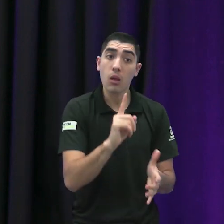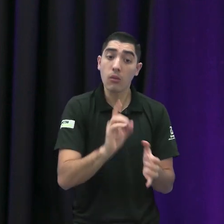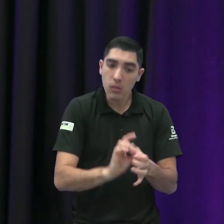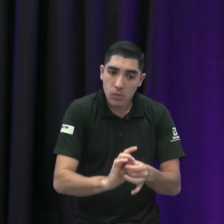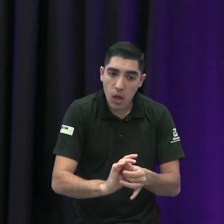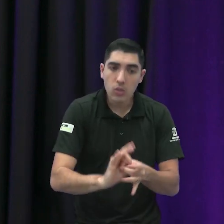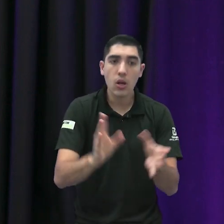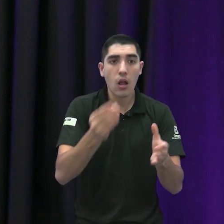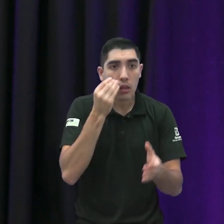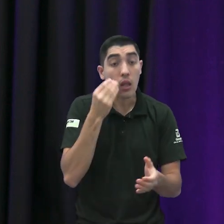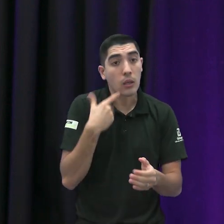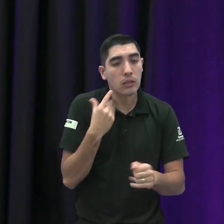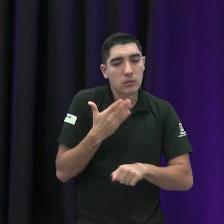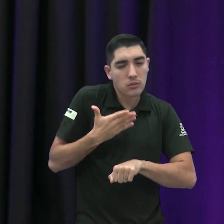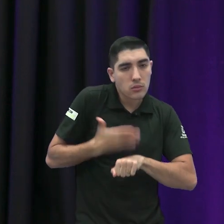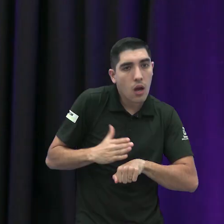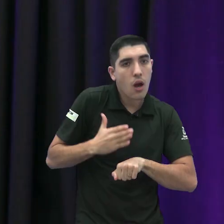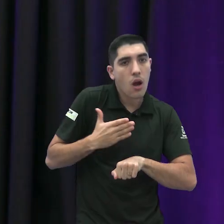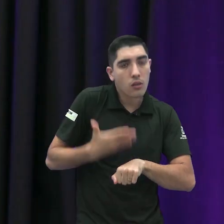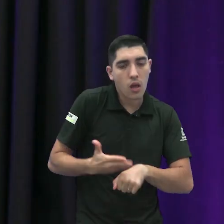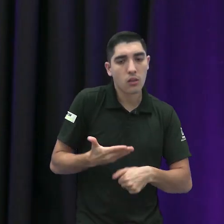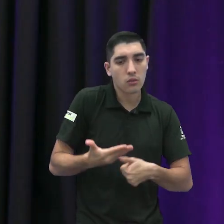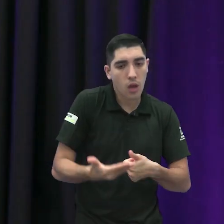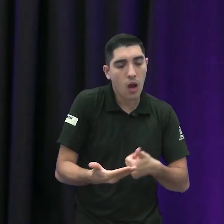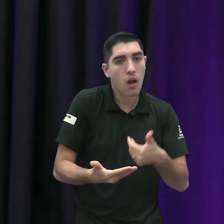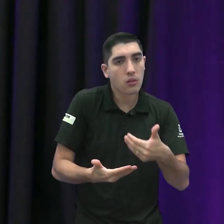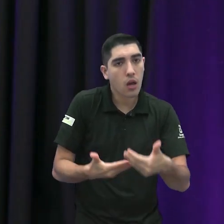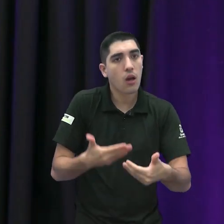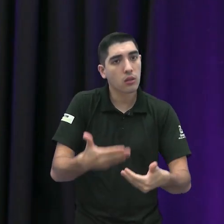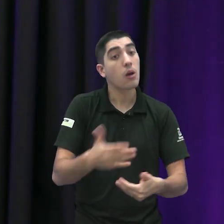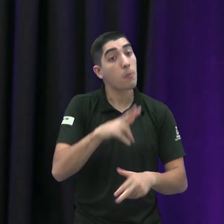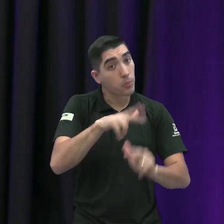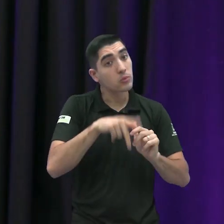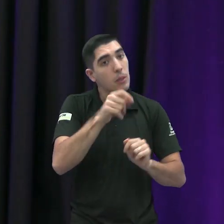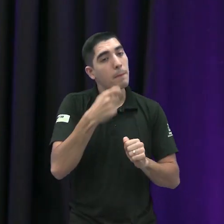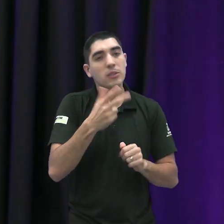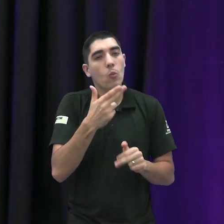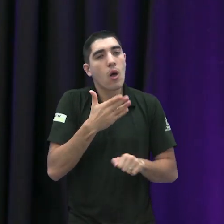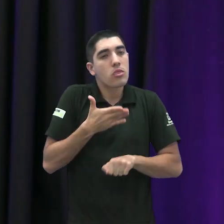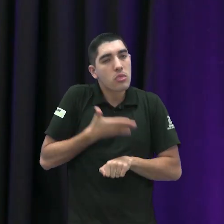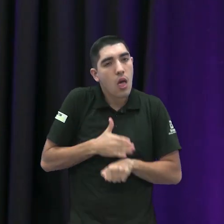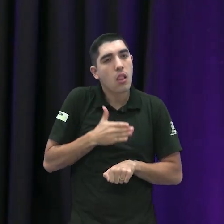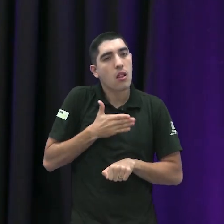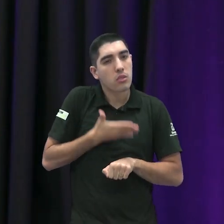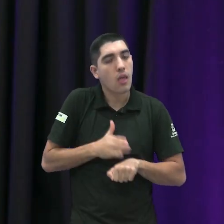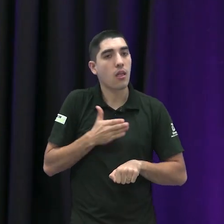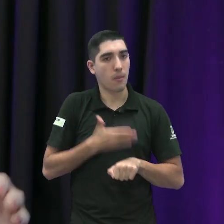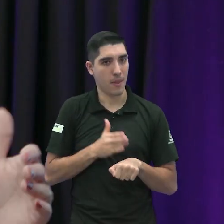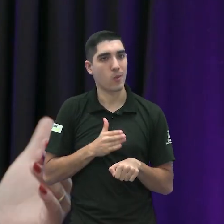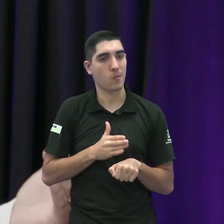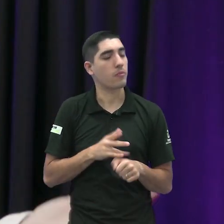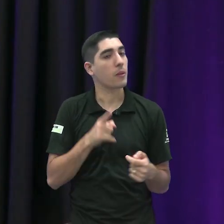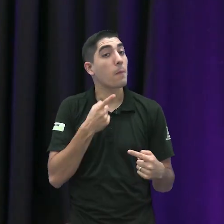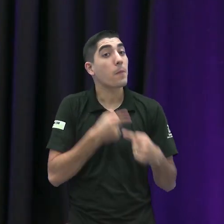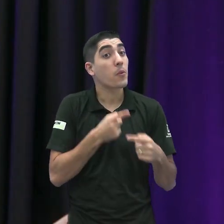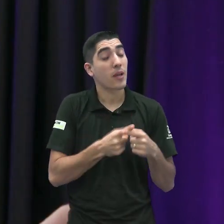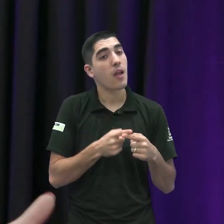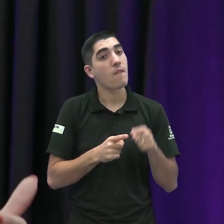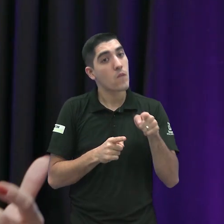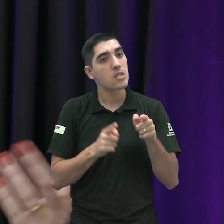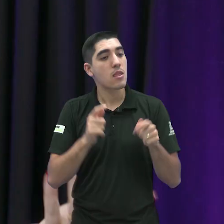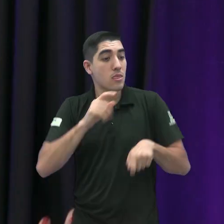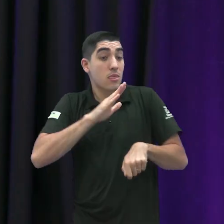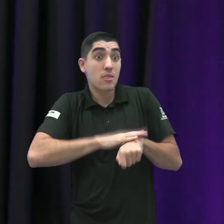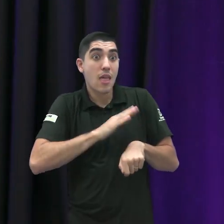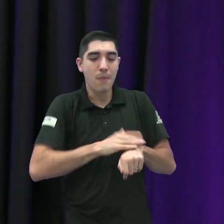eu tenho que fazer? Treinar. Eu sempre falo sobre isso. Invista tempo em treinamento, porque isso acaba sendo uma forma também de você